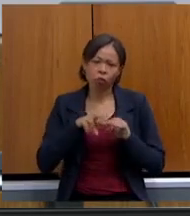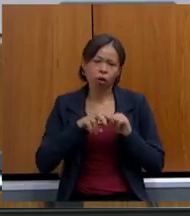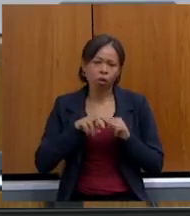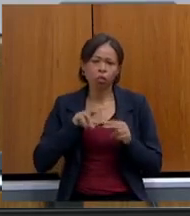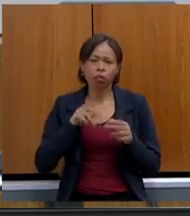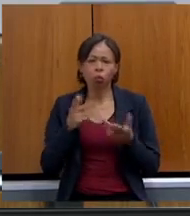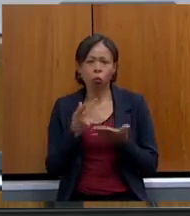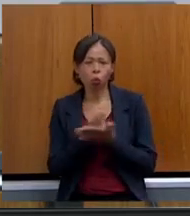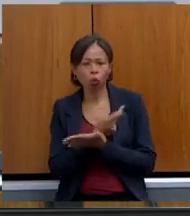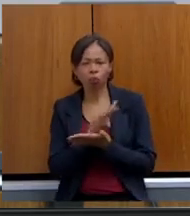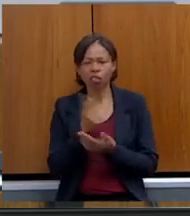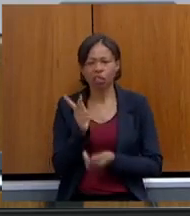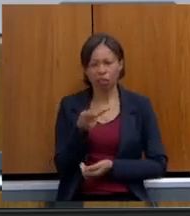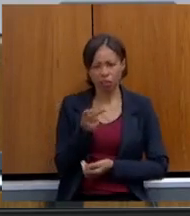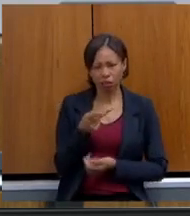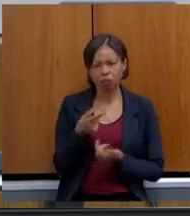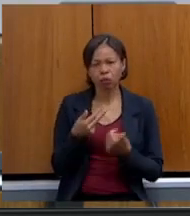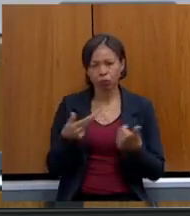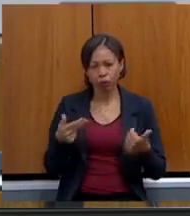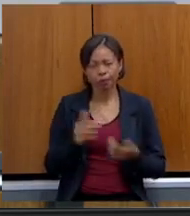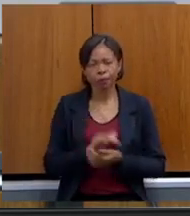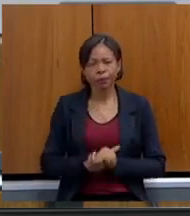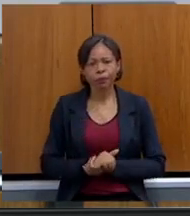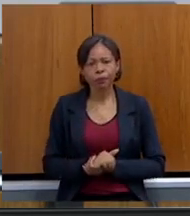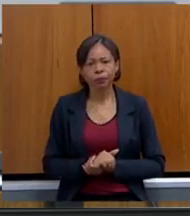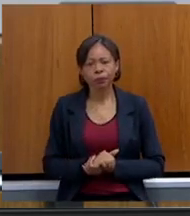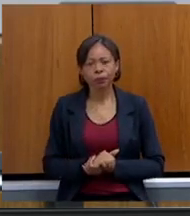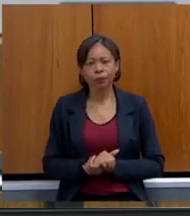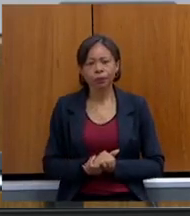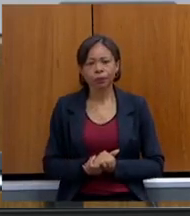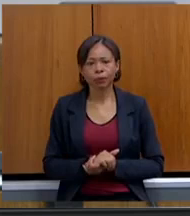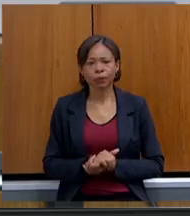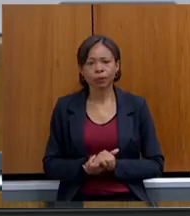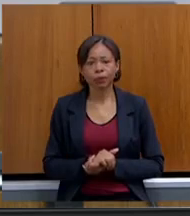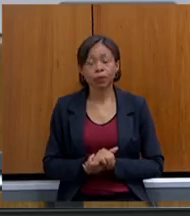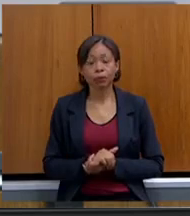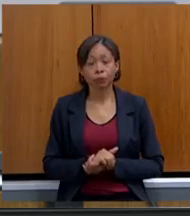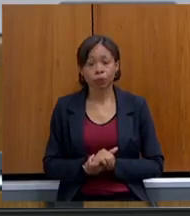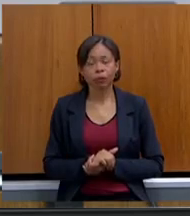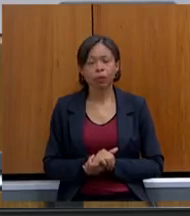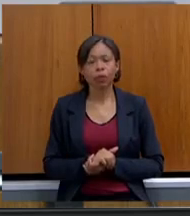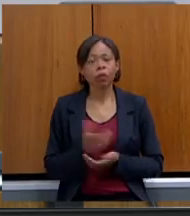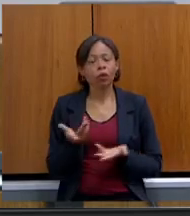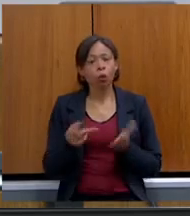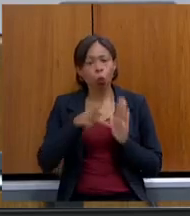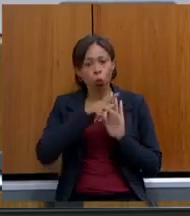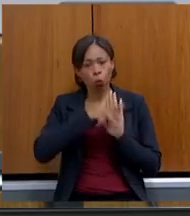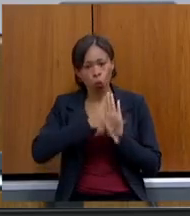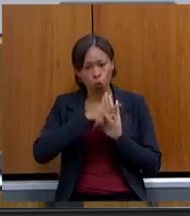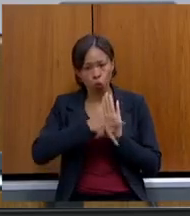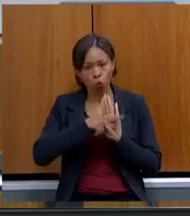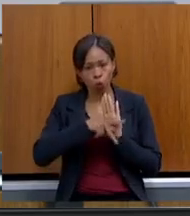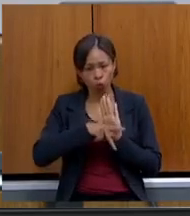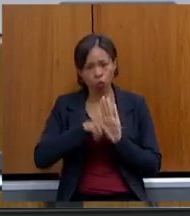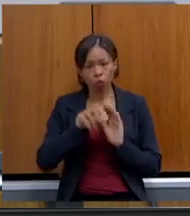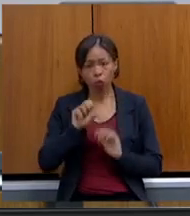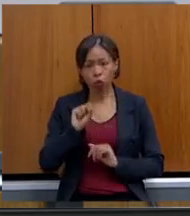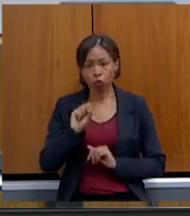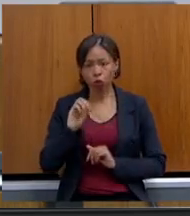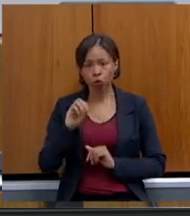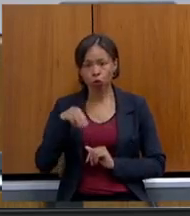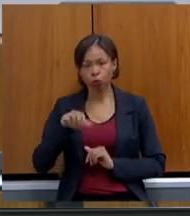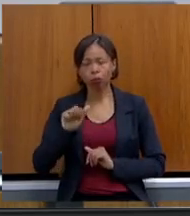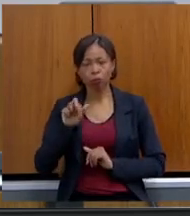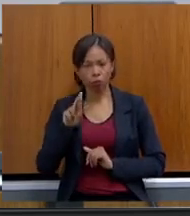e para terminar né só queria fazer uma ponderação do projeto e é na verdade eu acho que